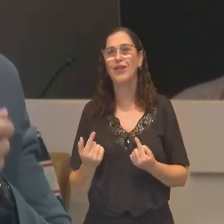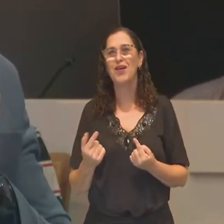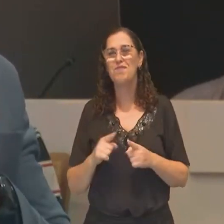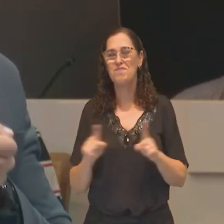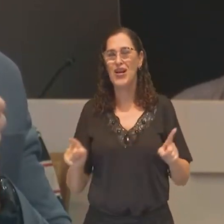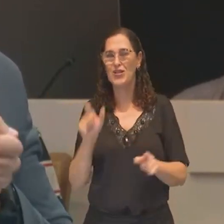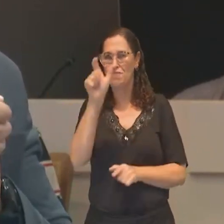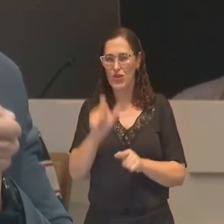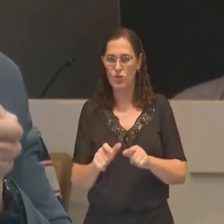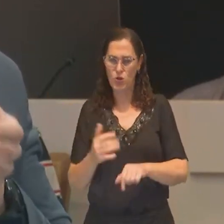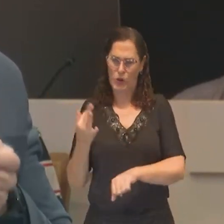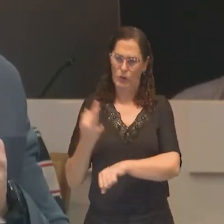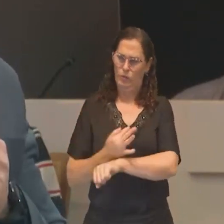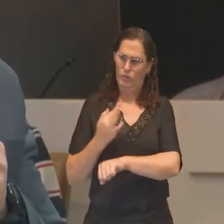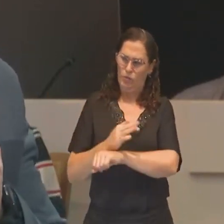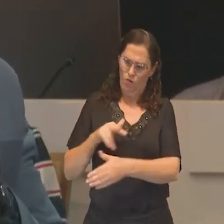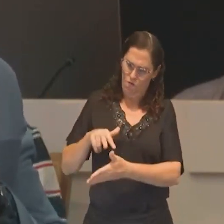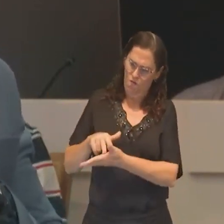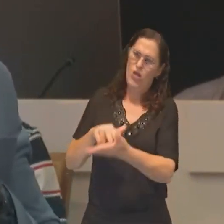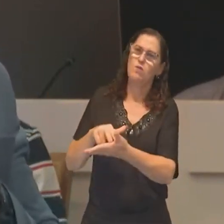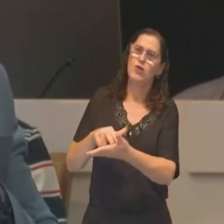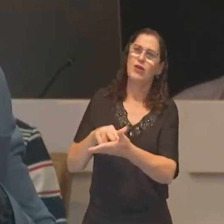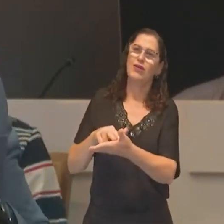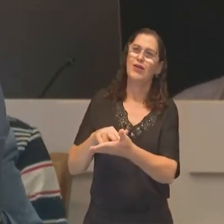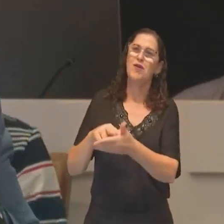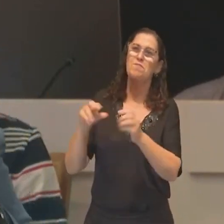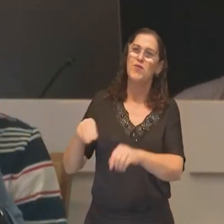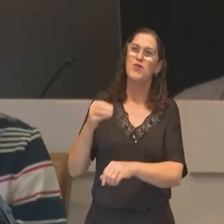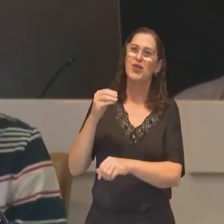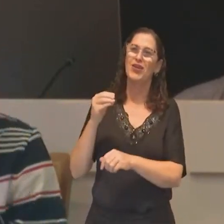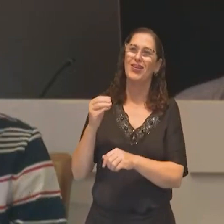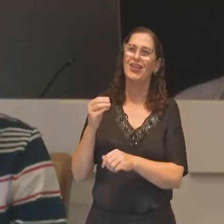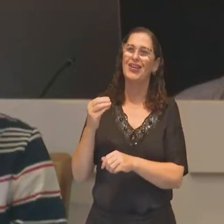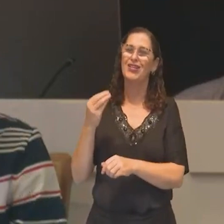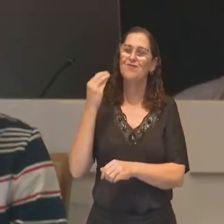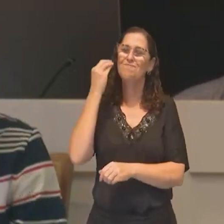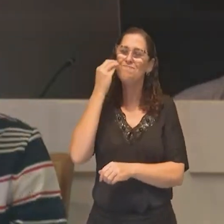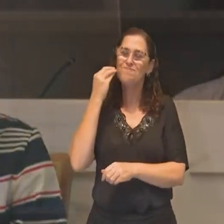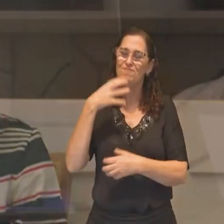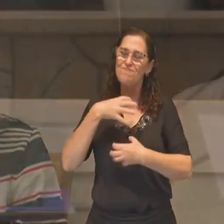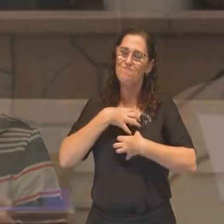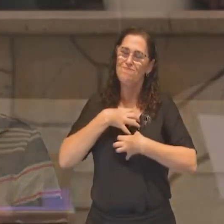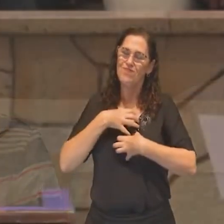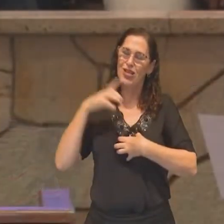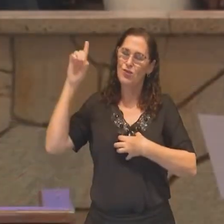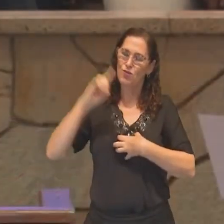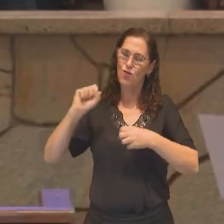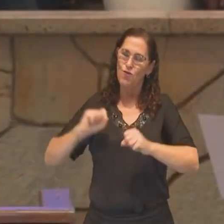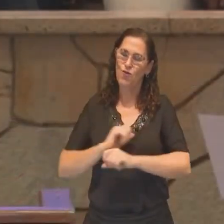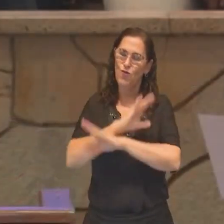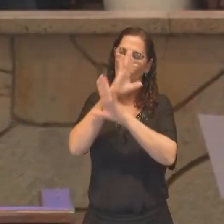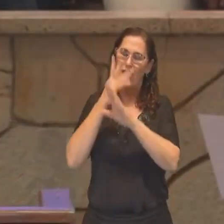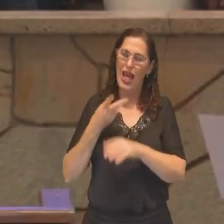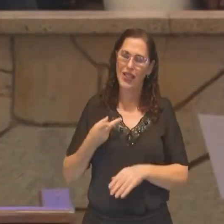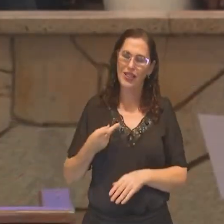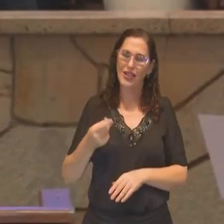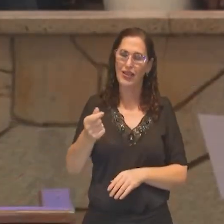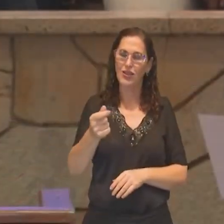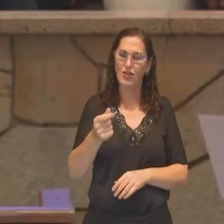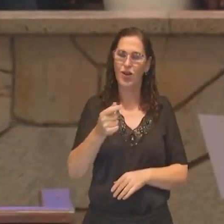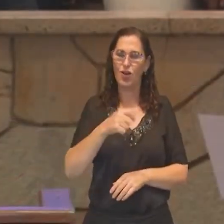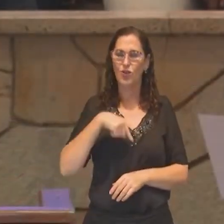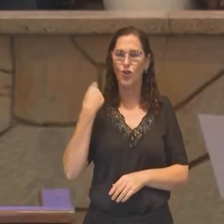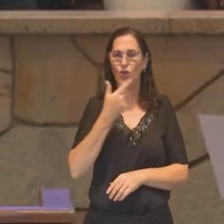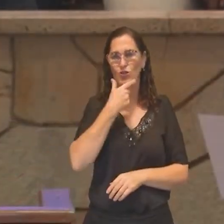aqueles que perseverarem poderão desfrutar da presença gloriosa e eterna do